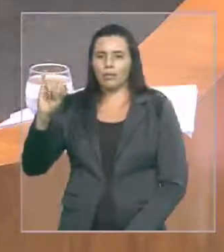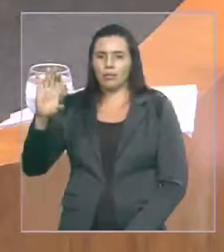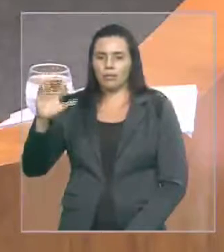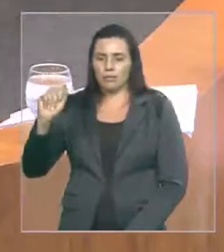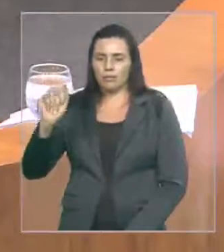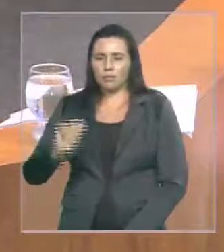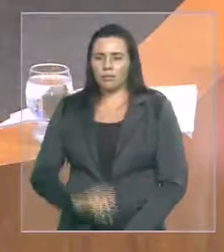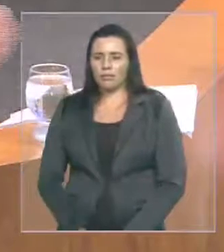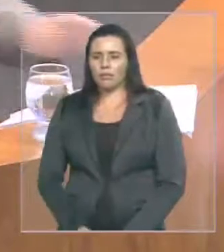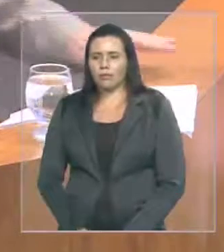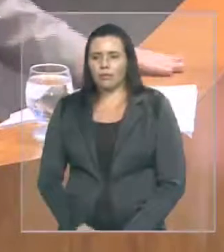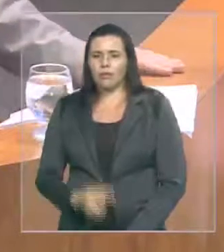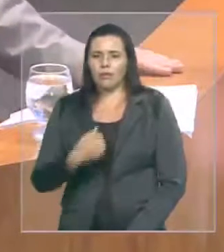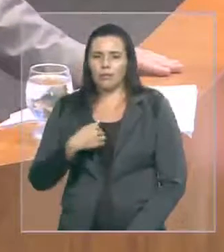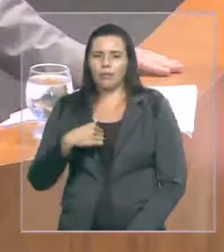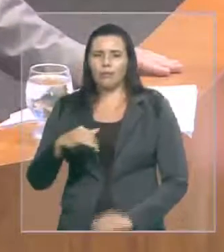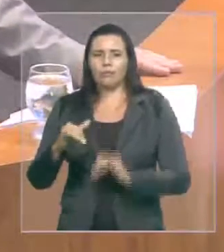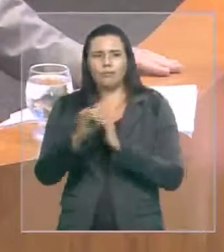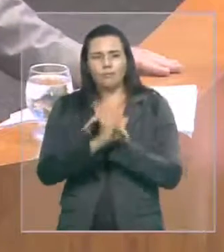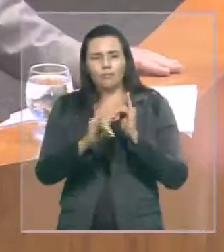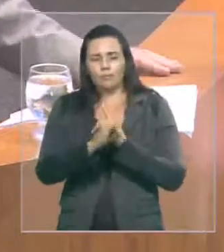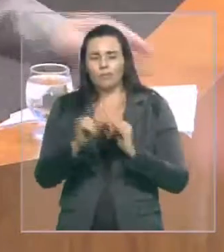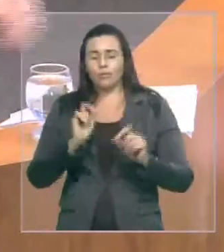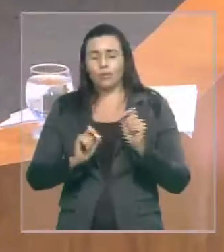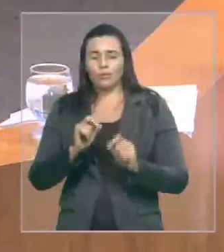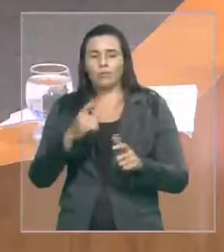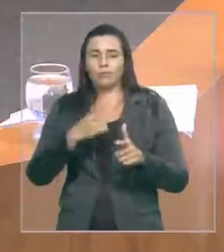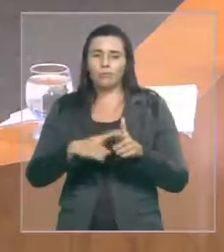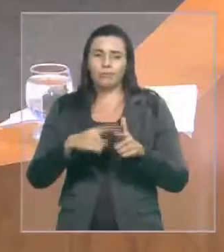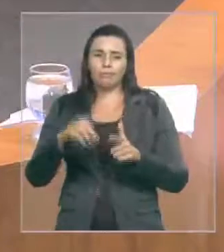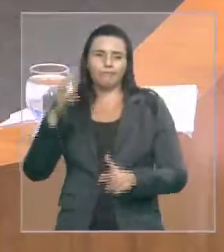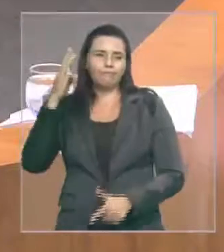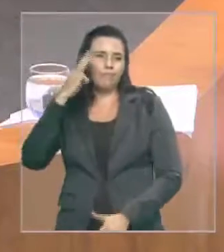de desordem mental.